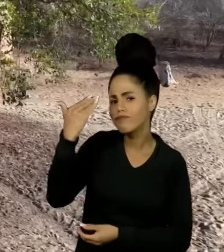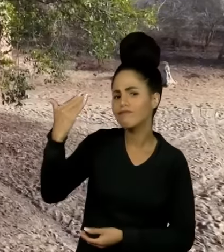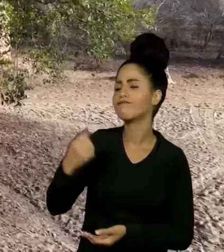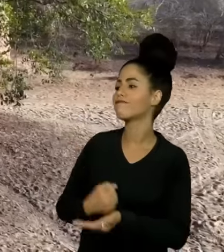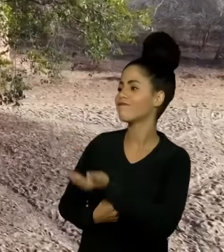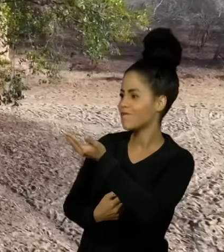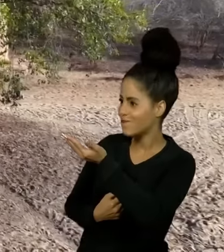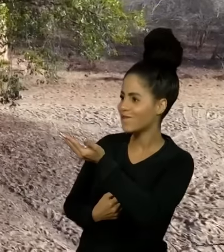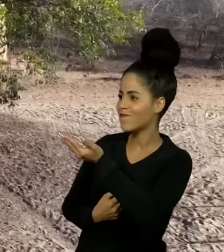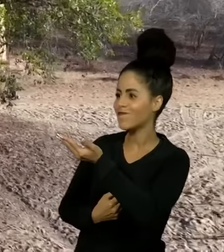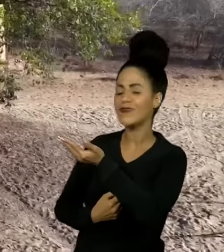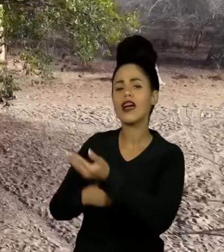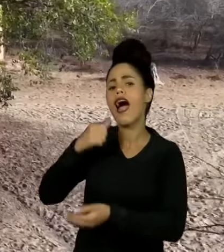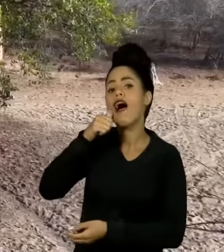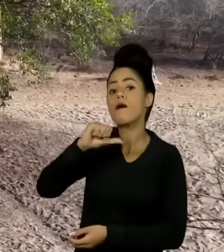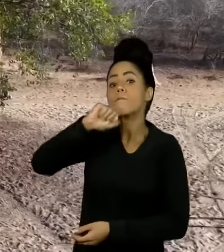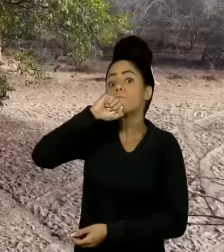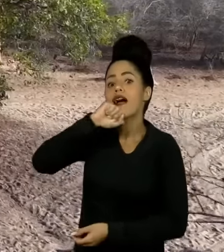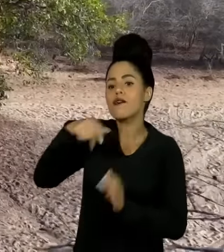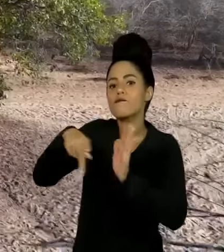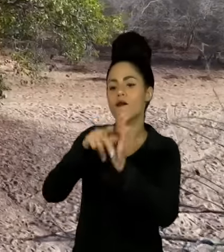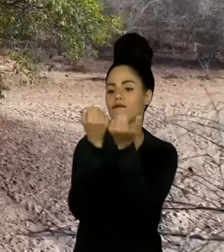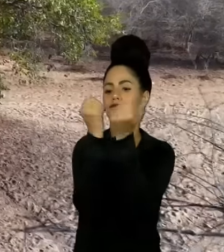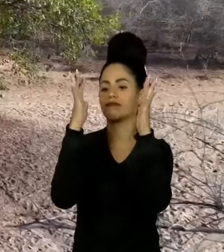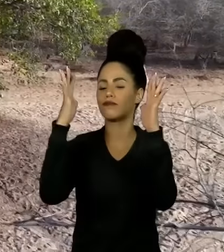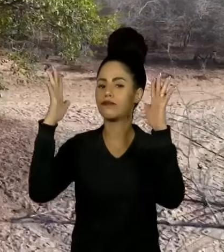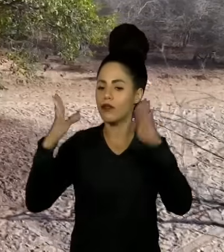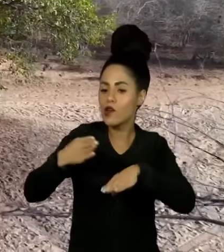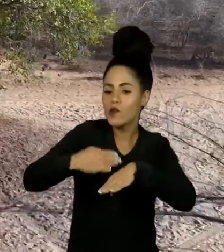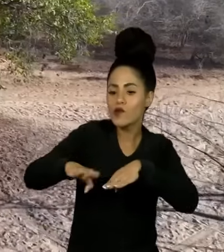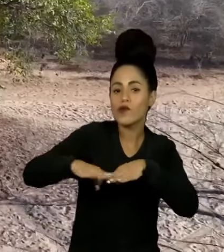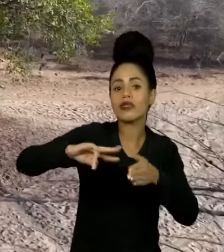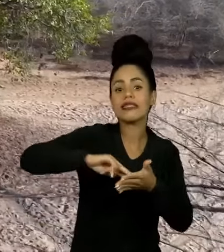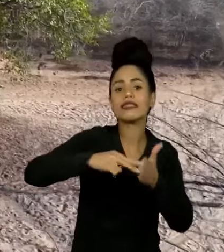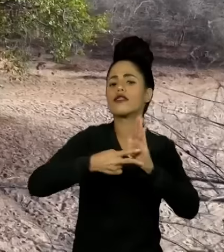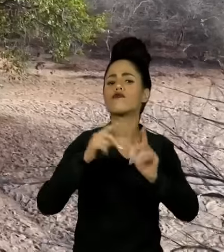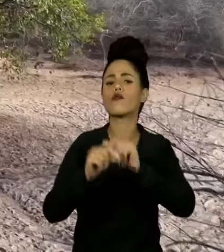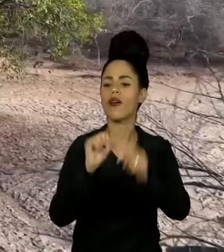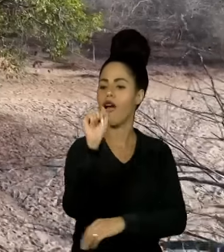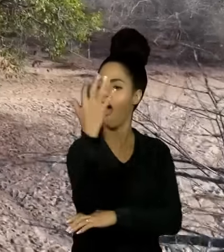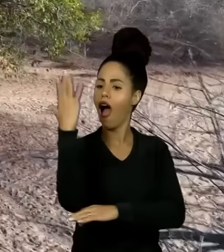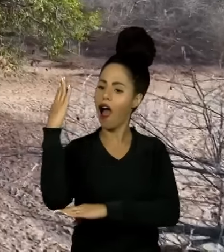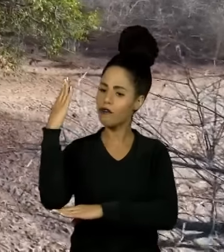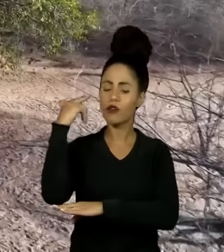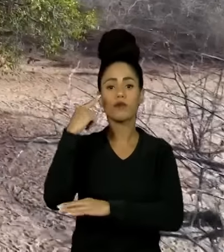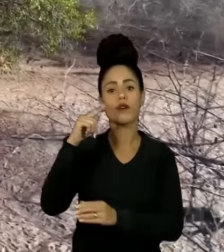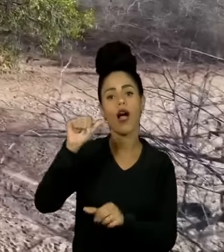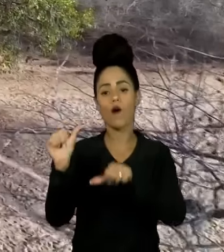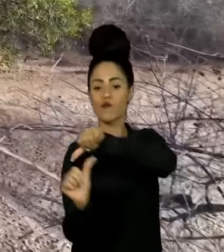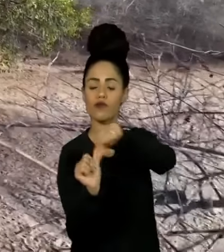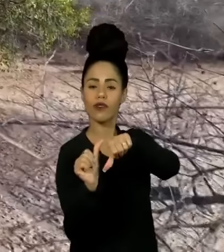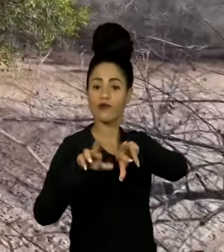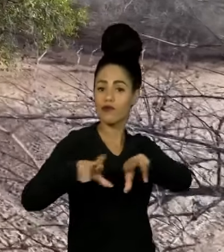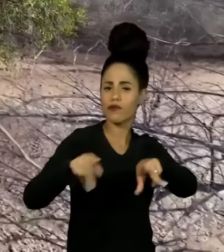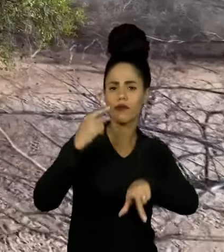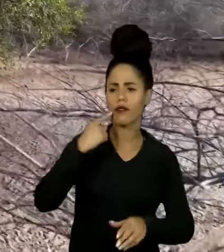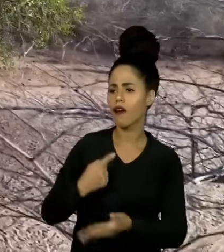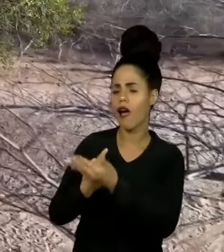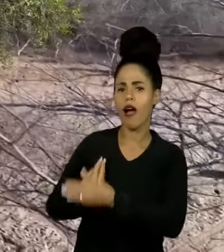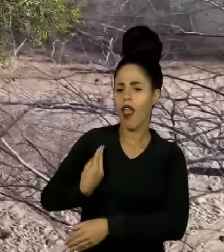da floresta. Na língua de Madagascar, significa árvore de cabeça para baixo. O baobá pode viver